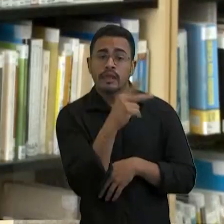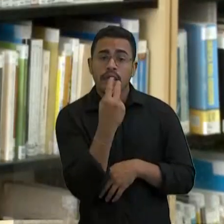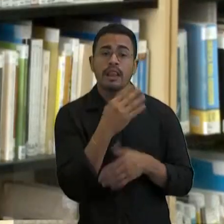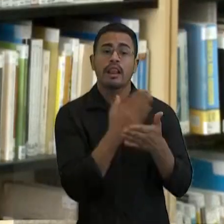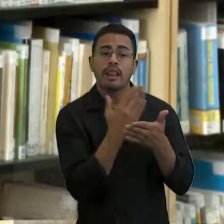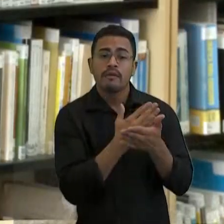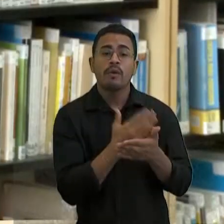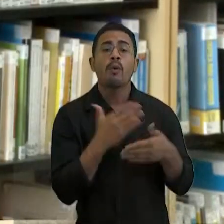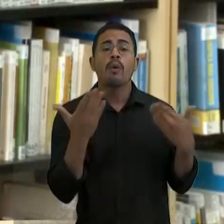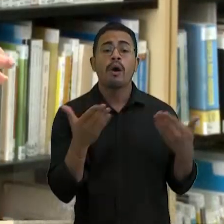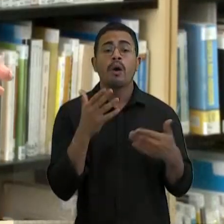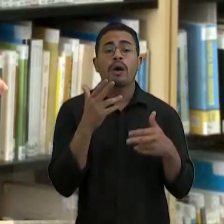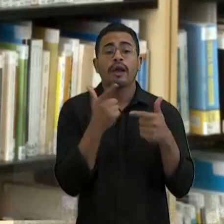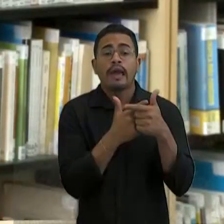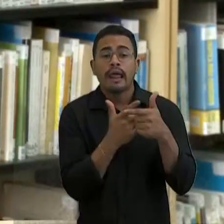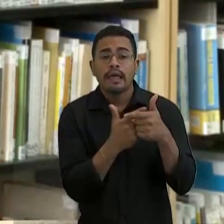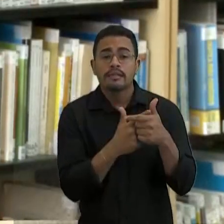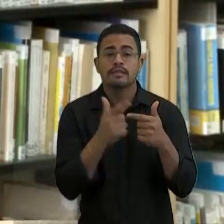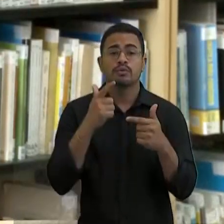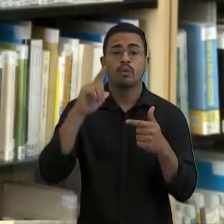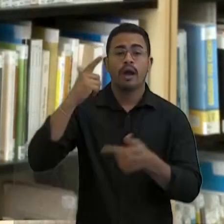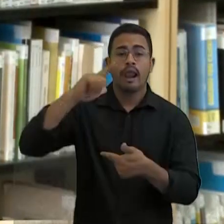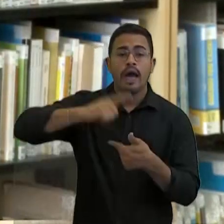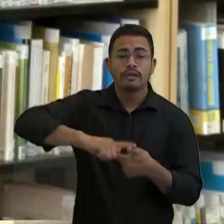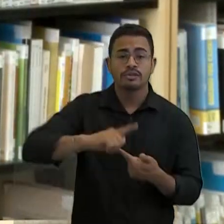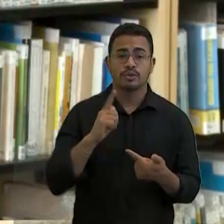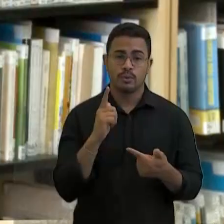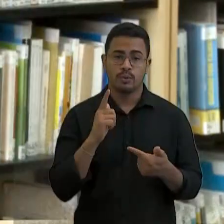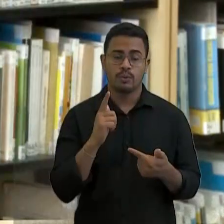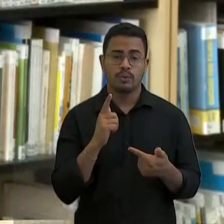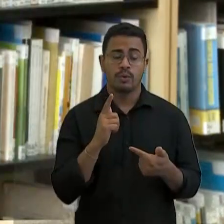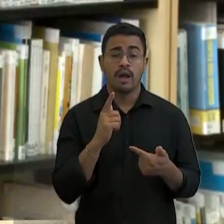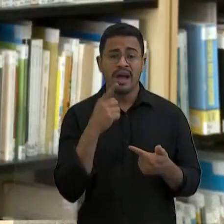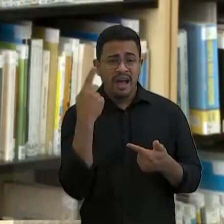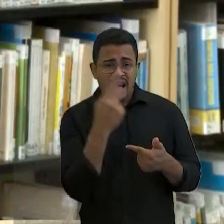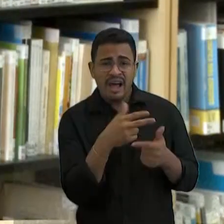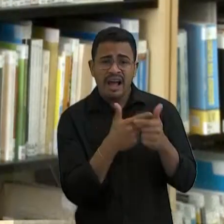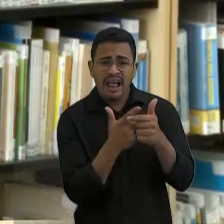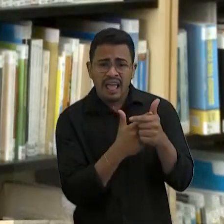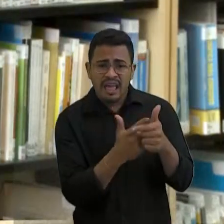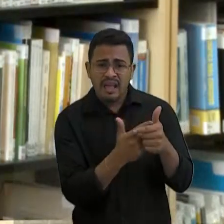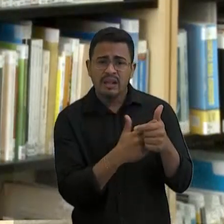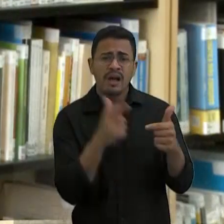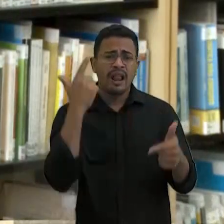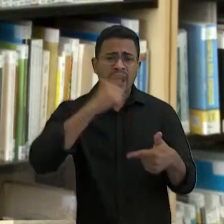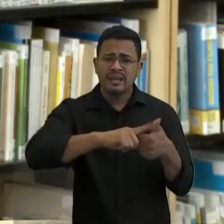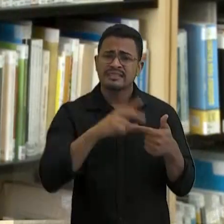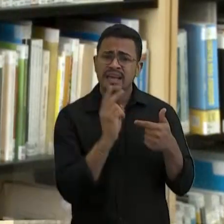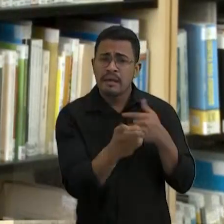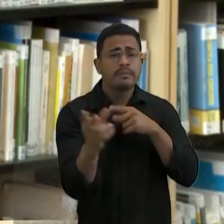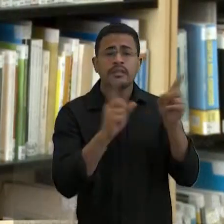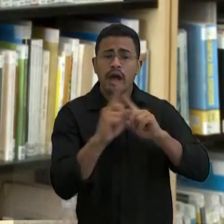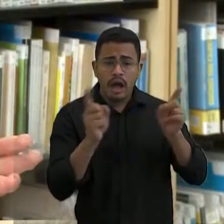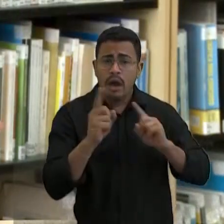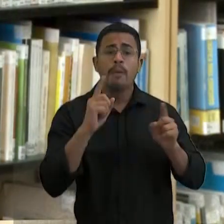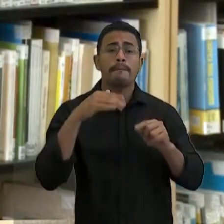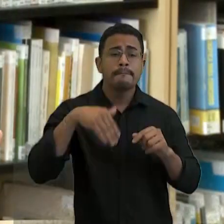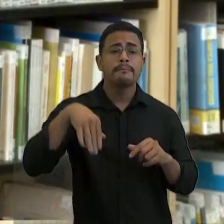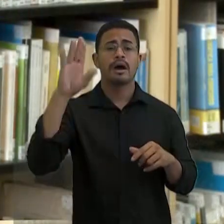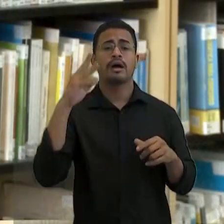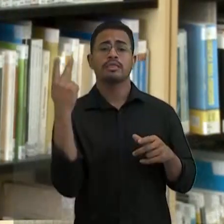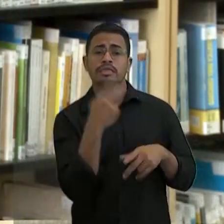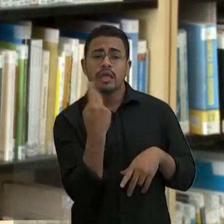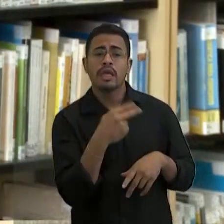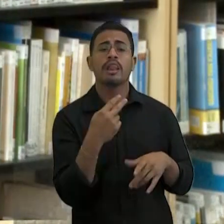foi propriamente um clássico sempre. Ele foi mais um maneirista, que é isso da crise